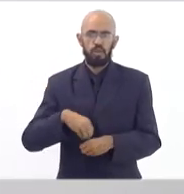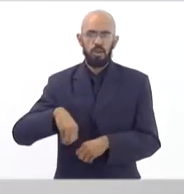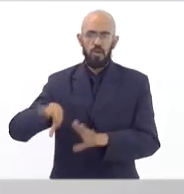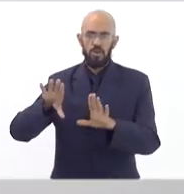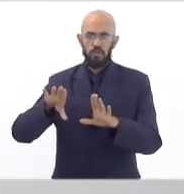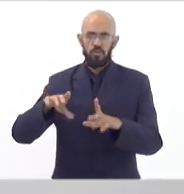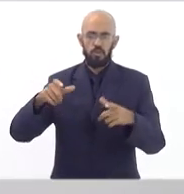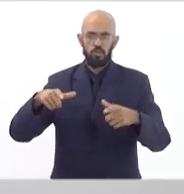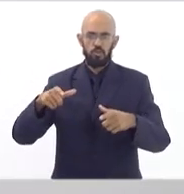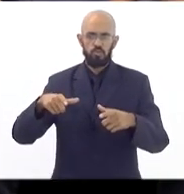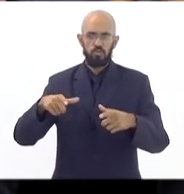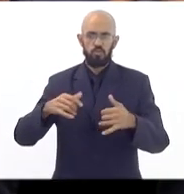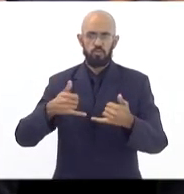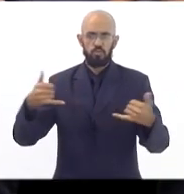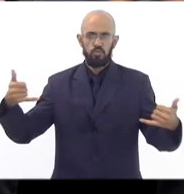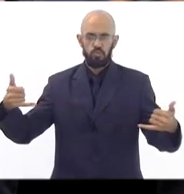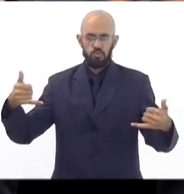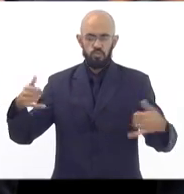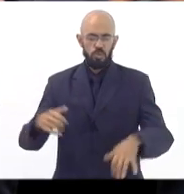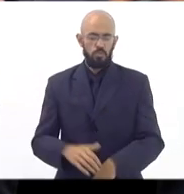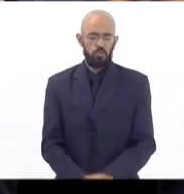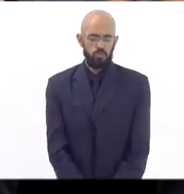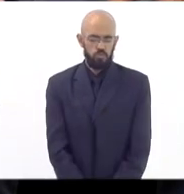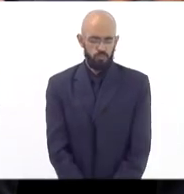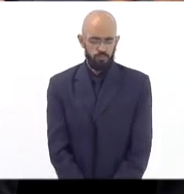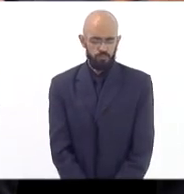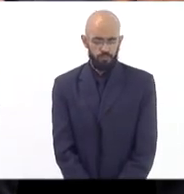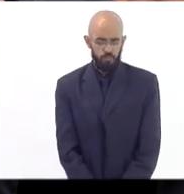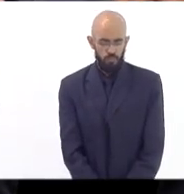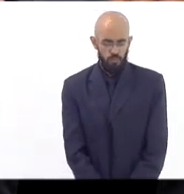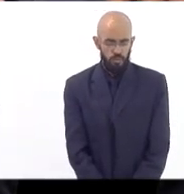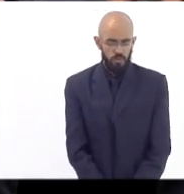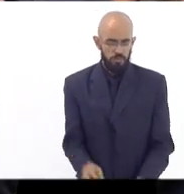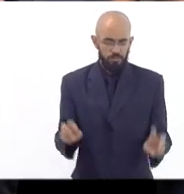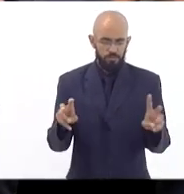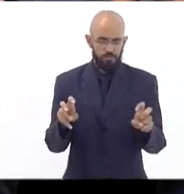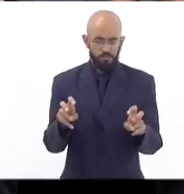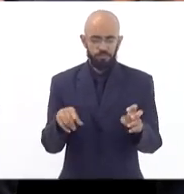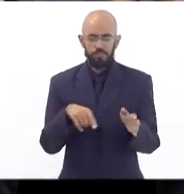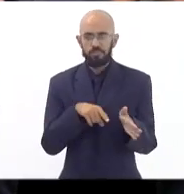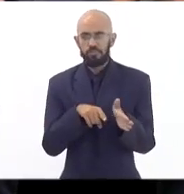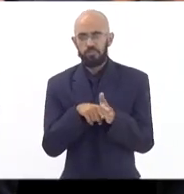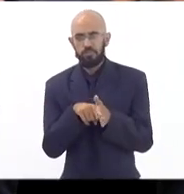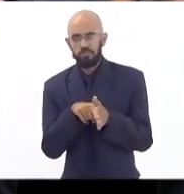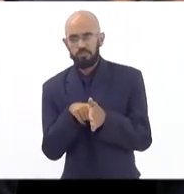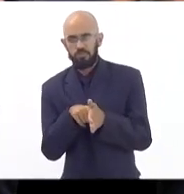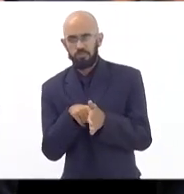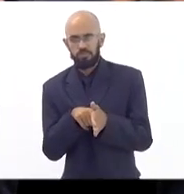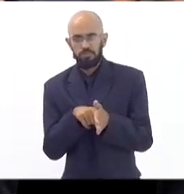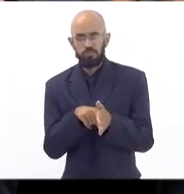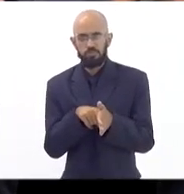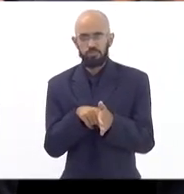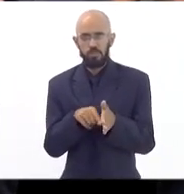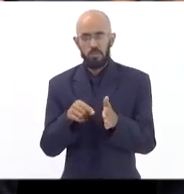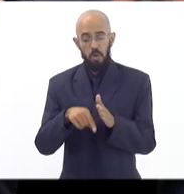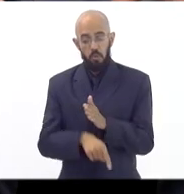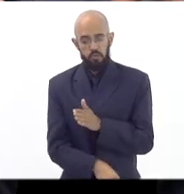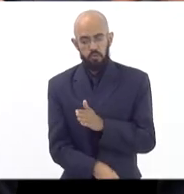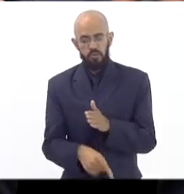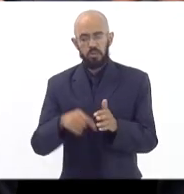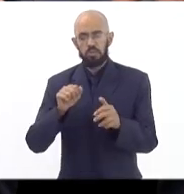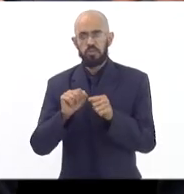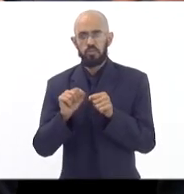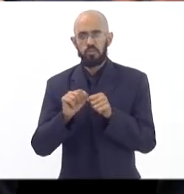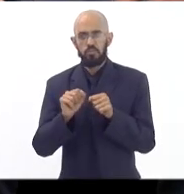tava na levando esses cabos em relação a esse vestido e não é mais elaborados a gente a gente